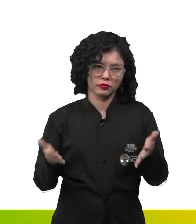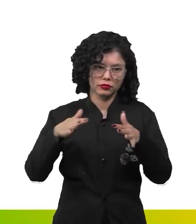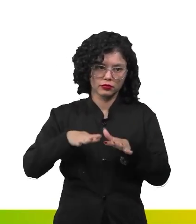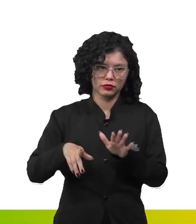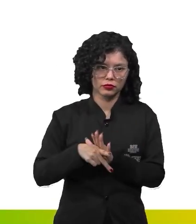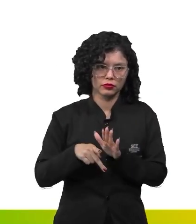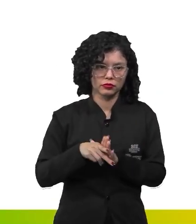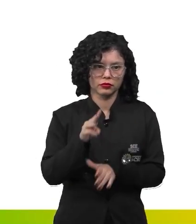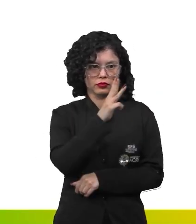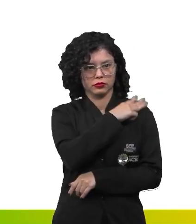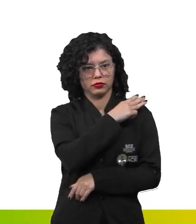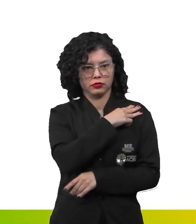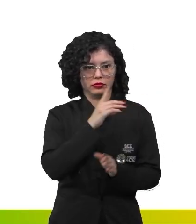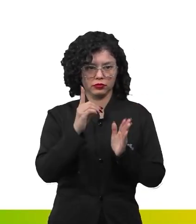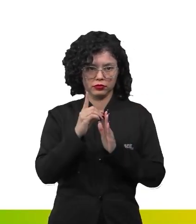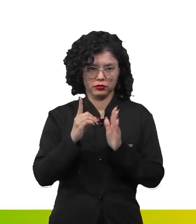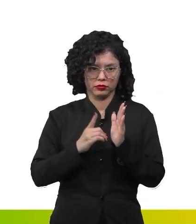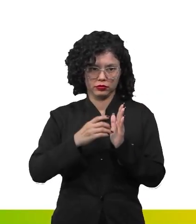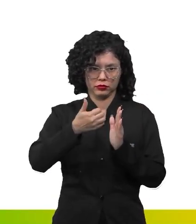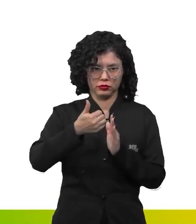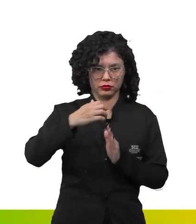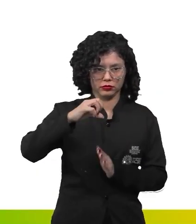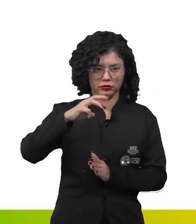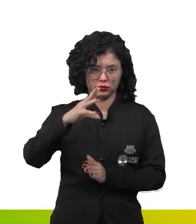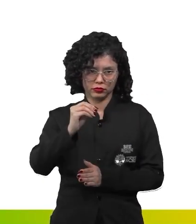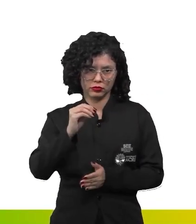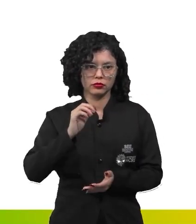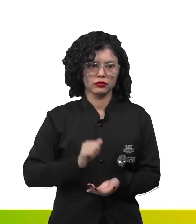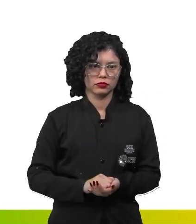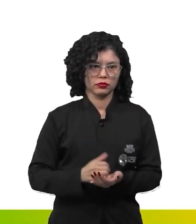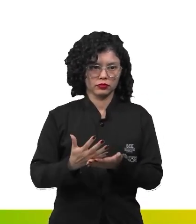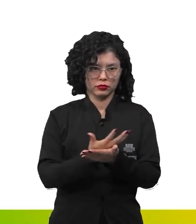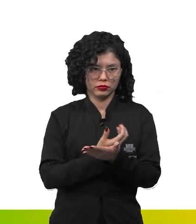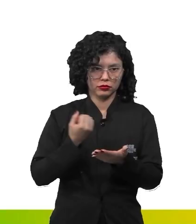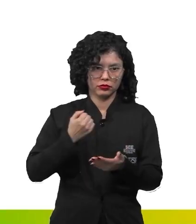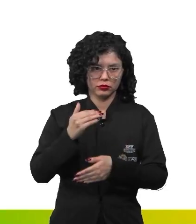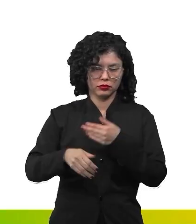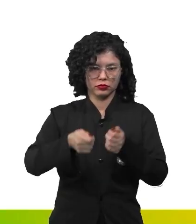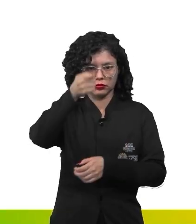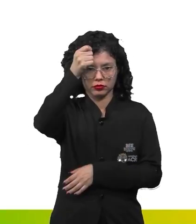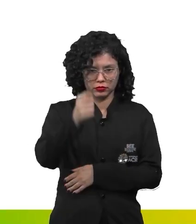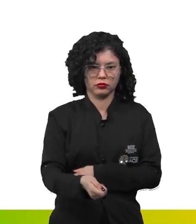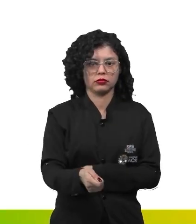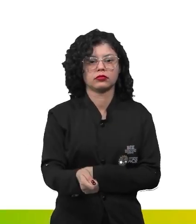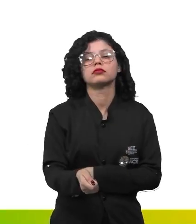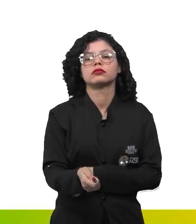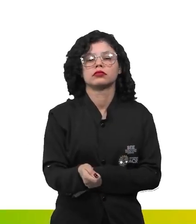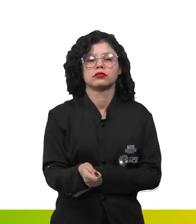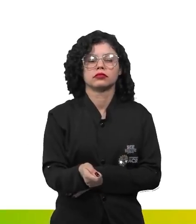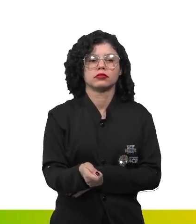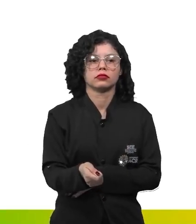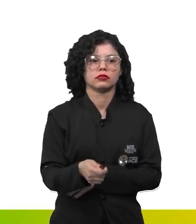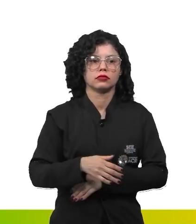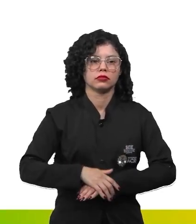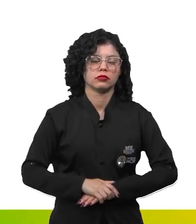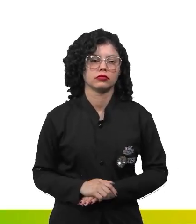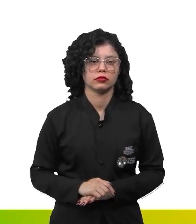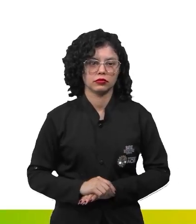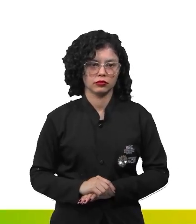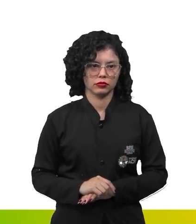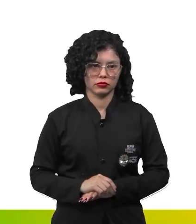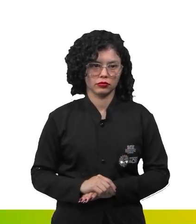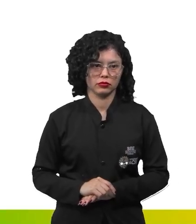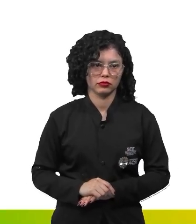no ensino médio na década de 1930 e retirada do currículo